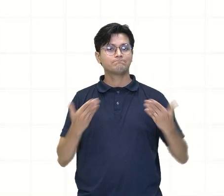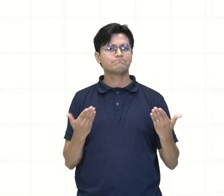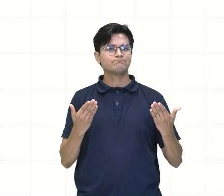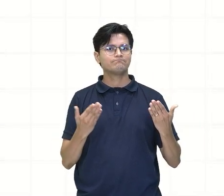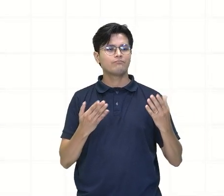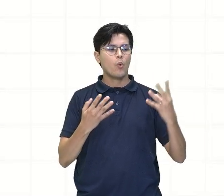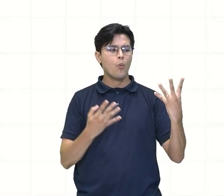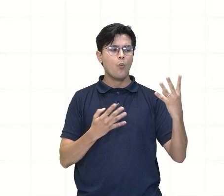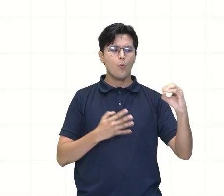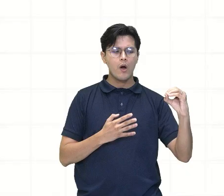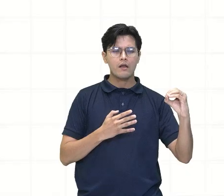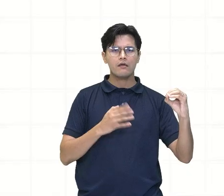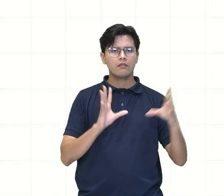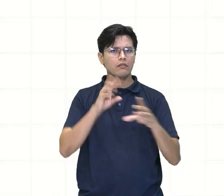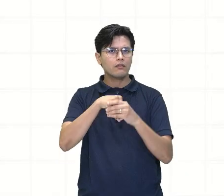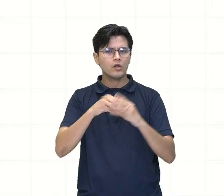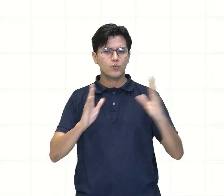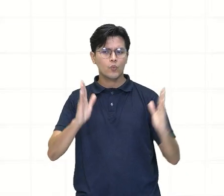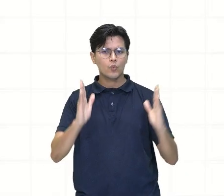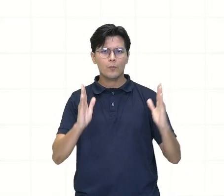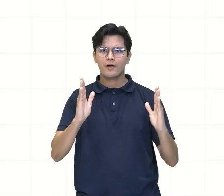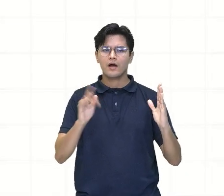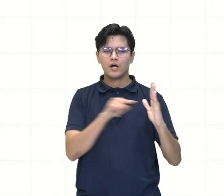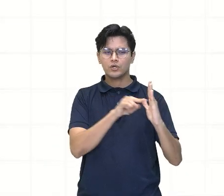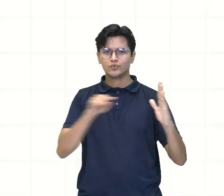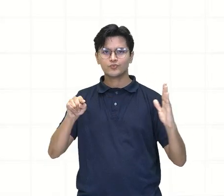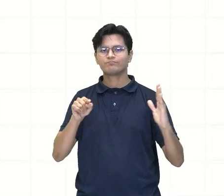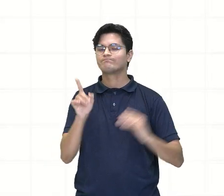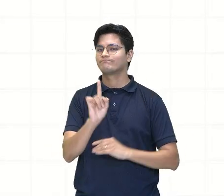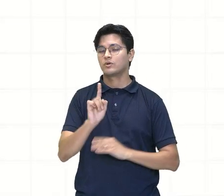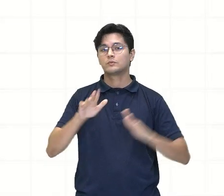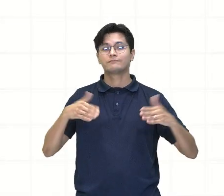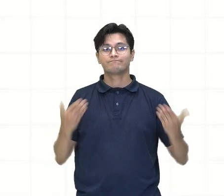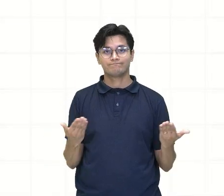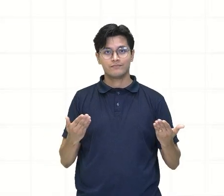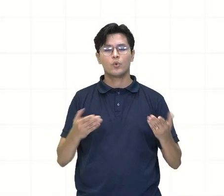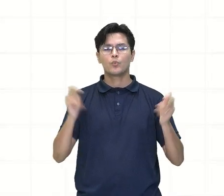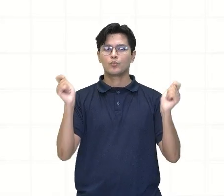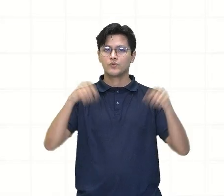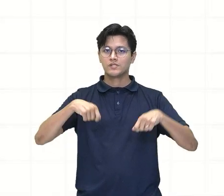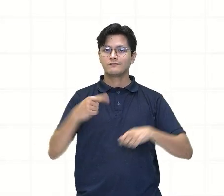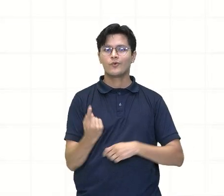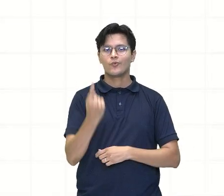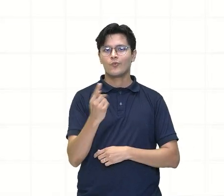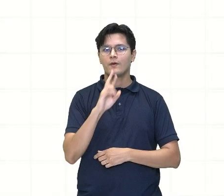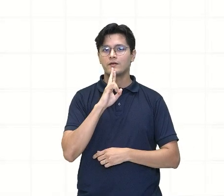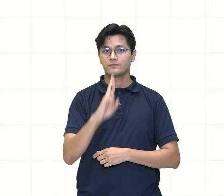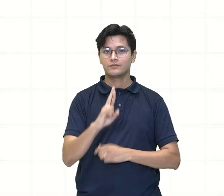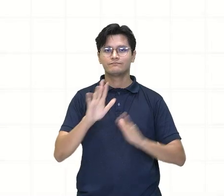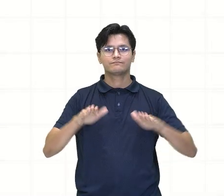Ok? Então, sendo assim, eu só tenho uma resposta. Qual é? O